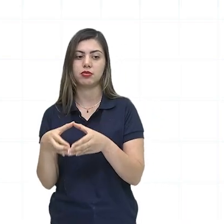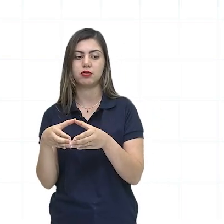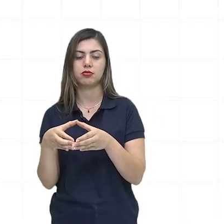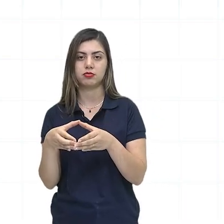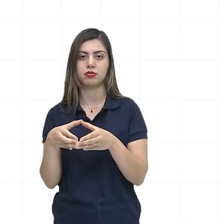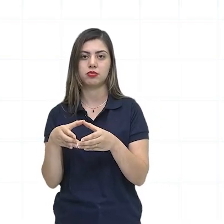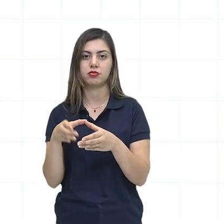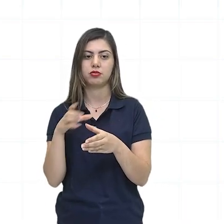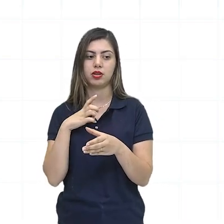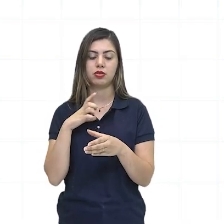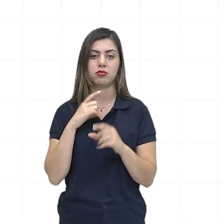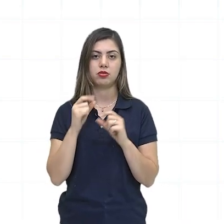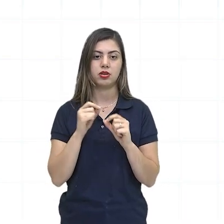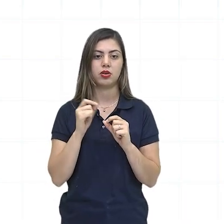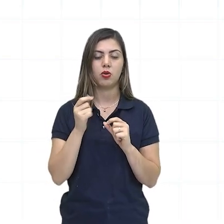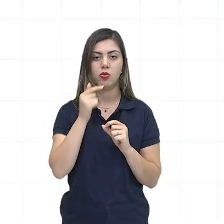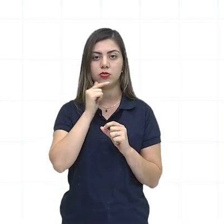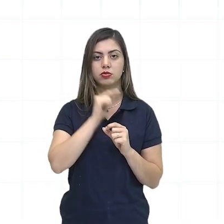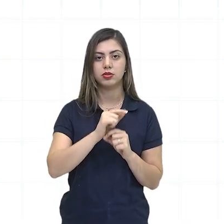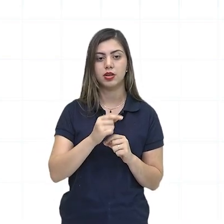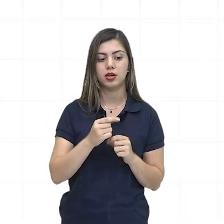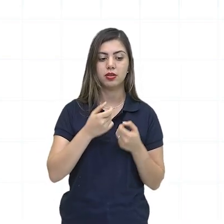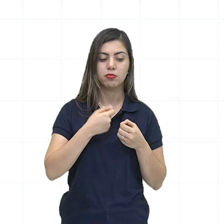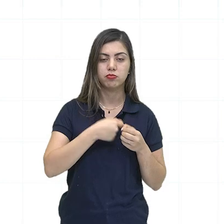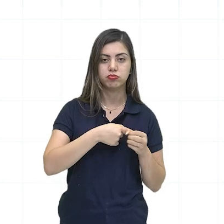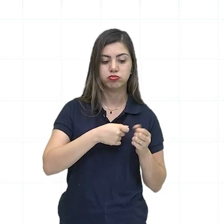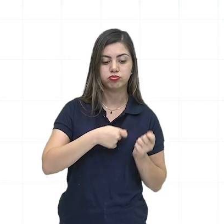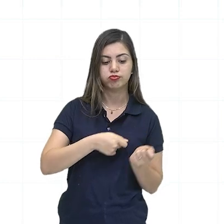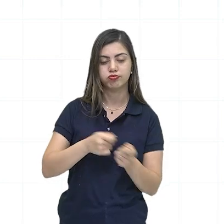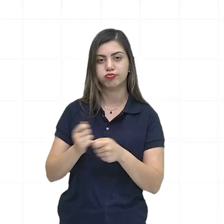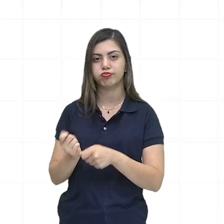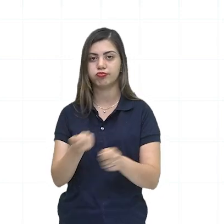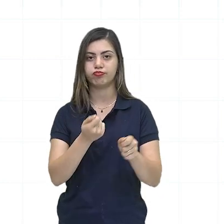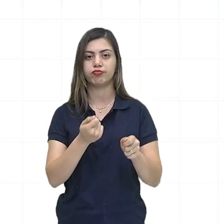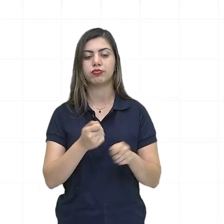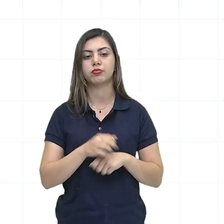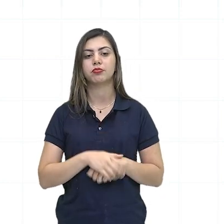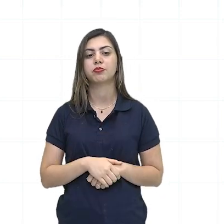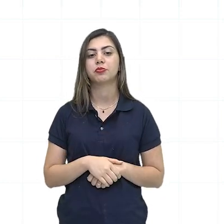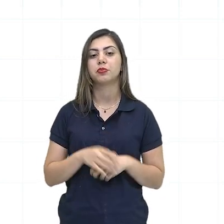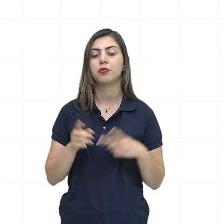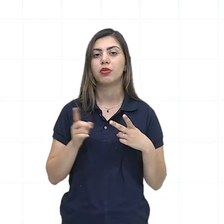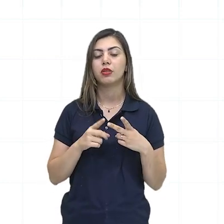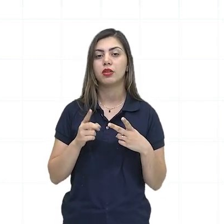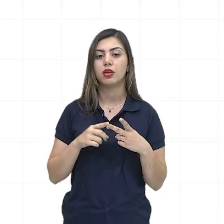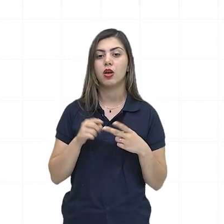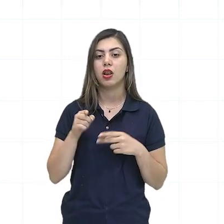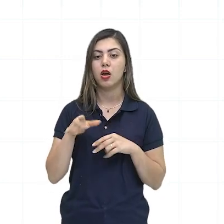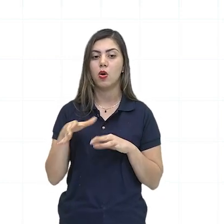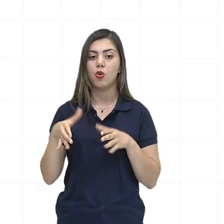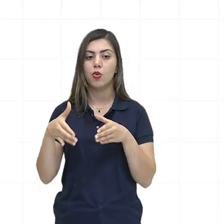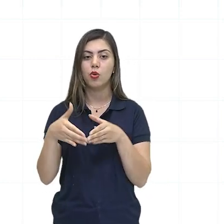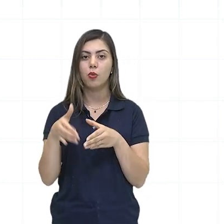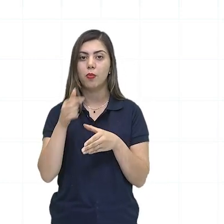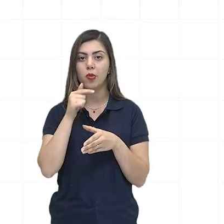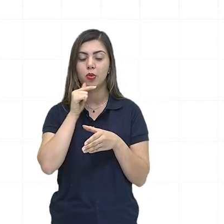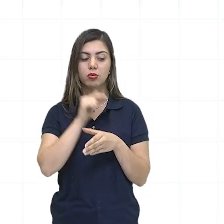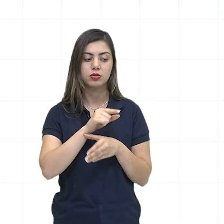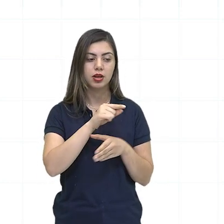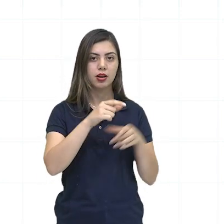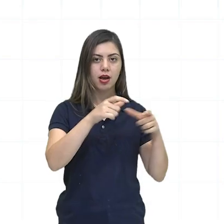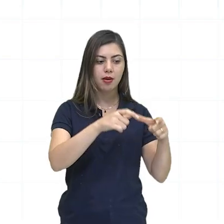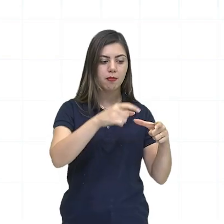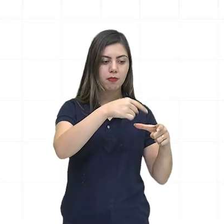da equipe. Pronto. Outro ponto. A equipe que conseguir se aproximar mais do